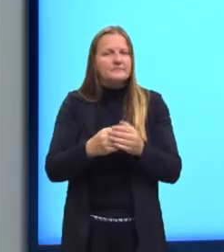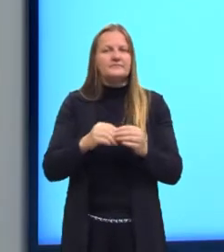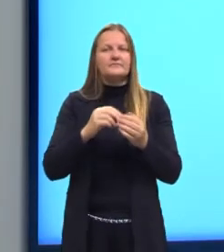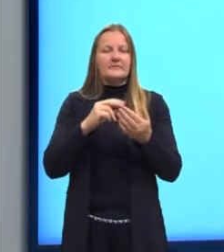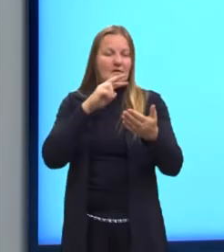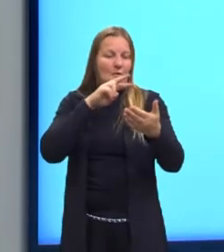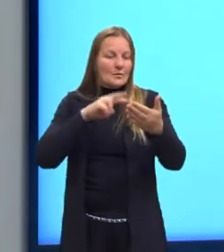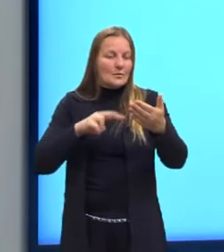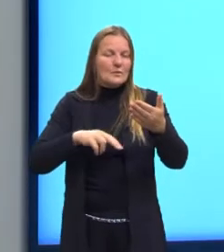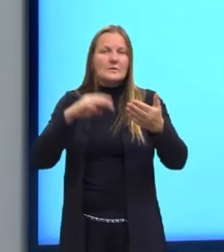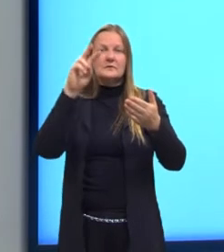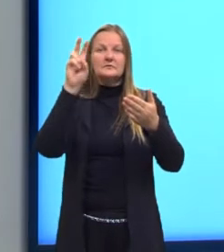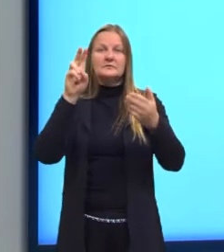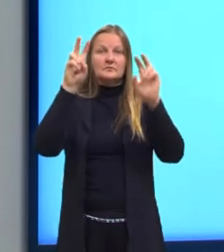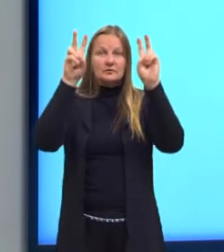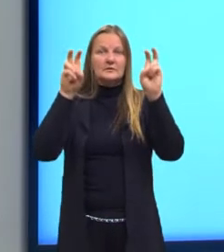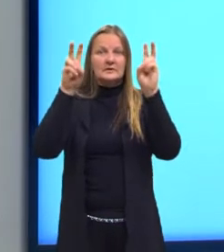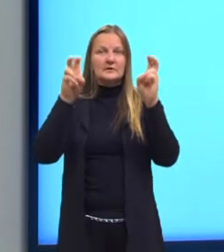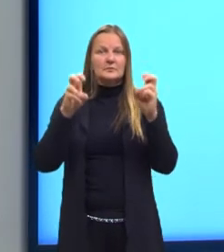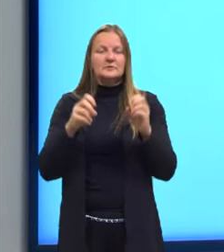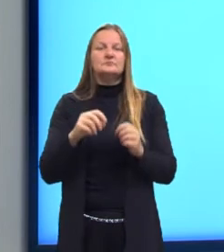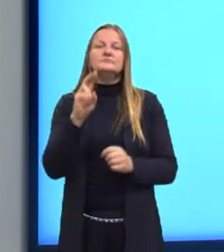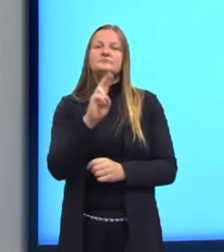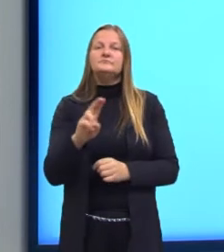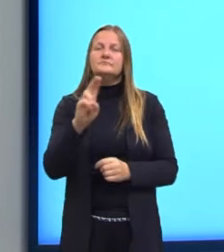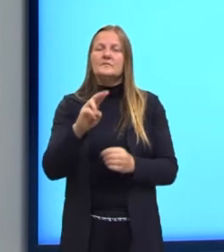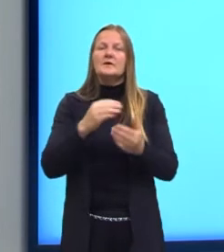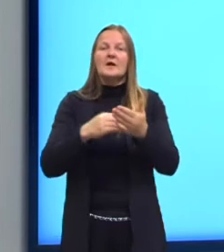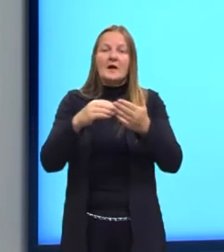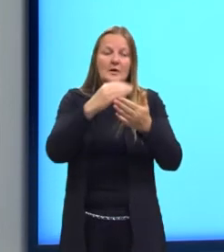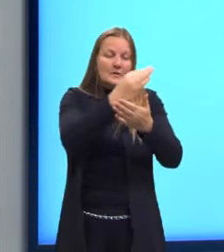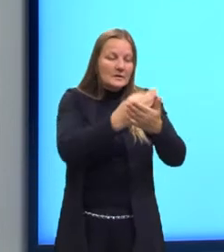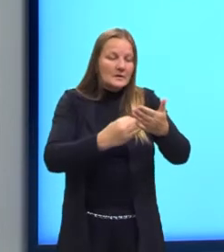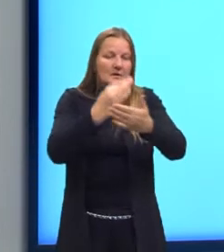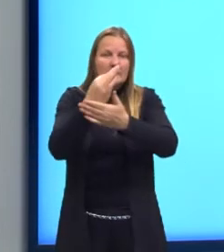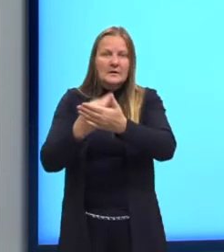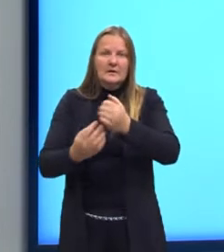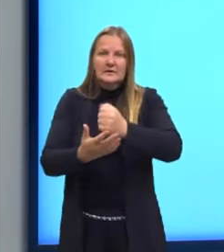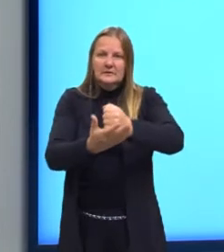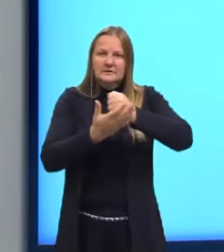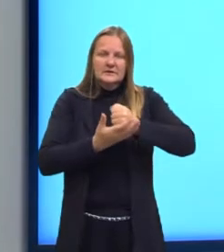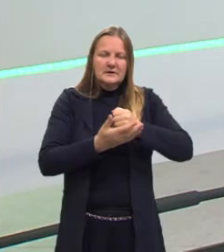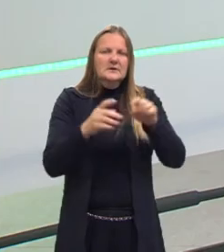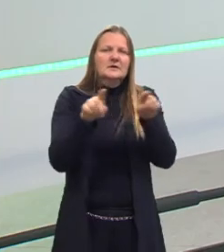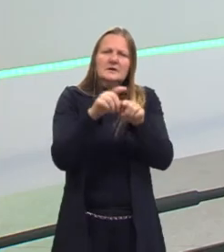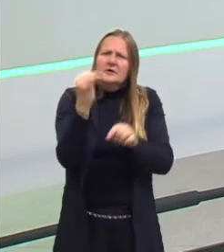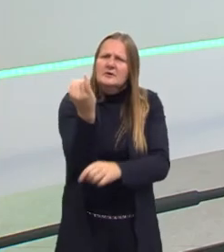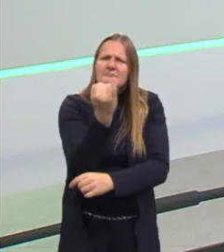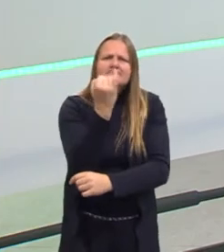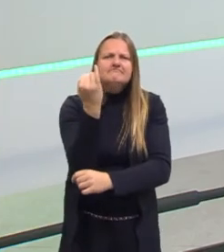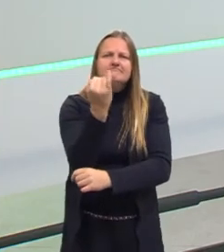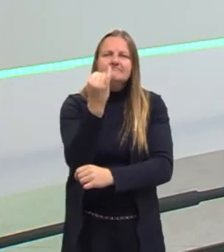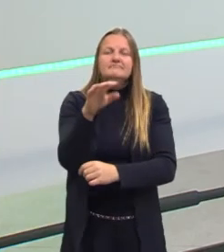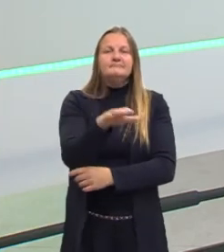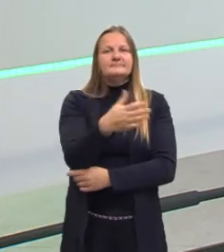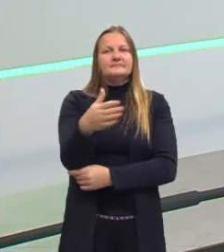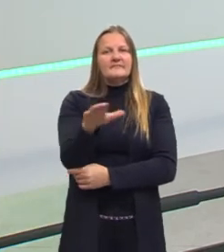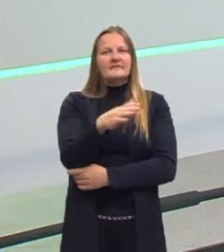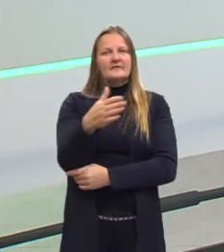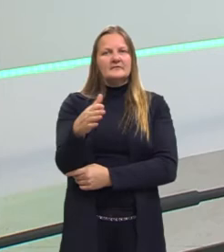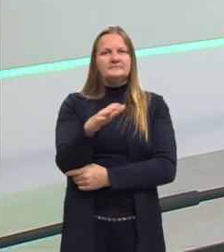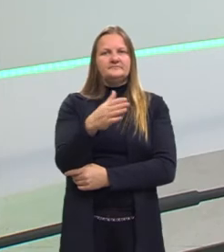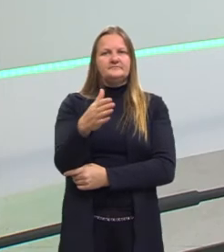e usar Claro os textos de apoio os textos de Apoio às vezes algumas